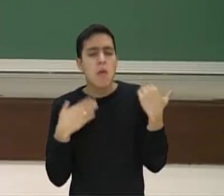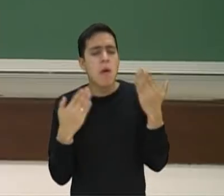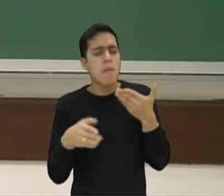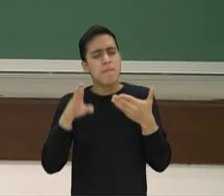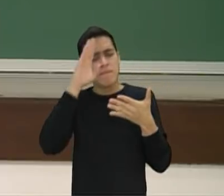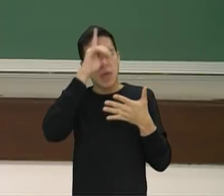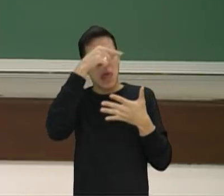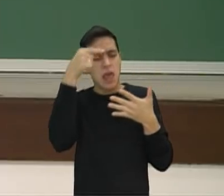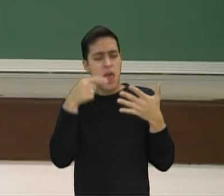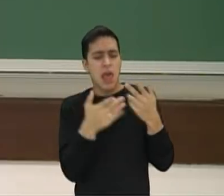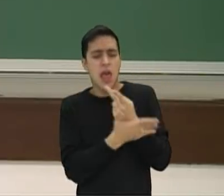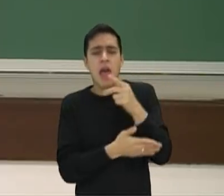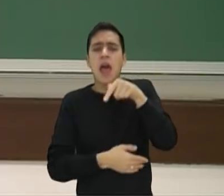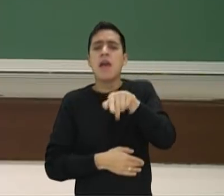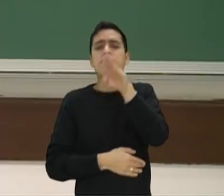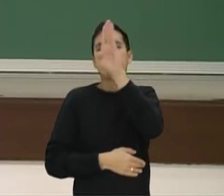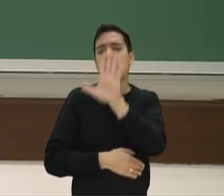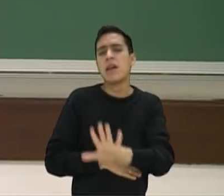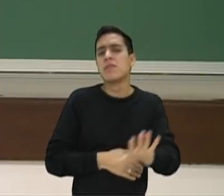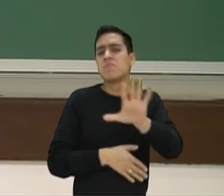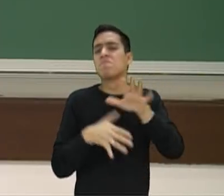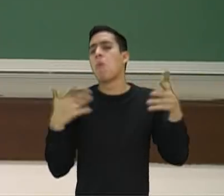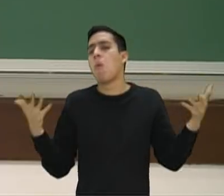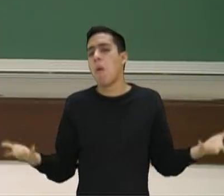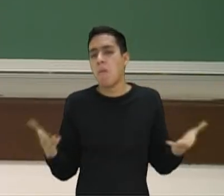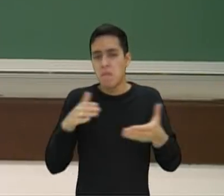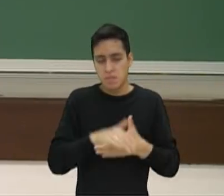que acontecem no nosso país?